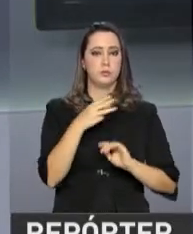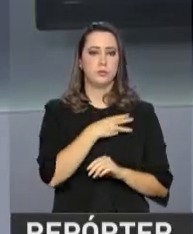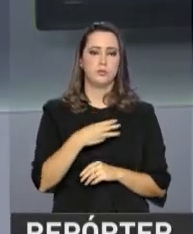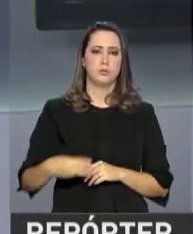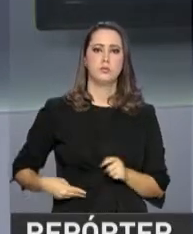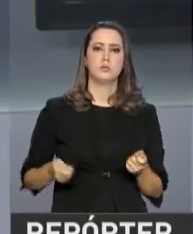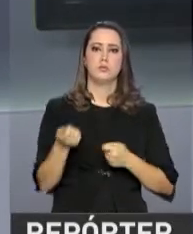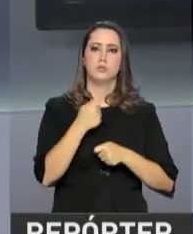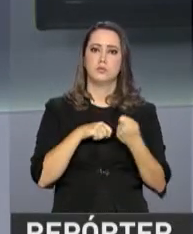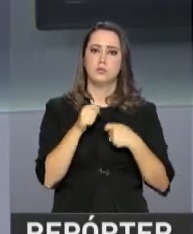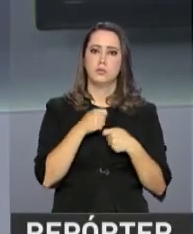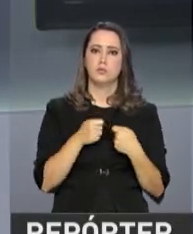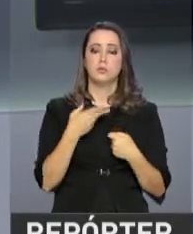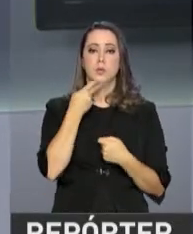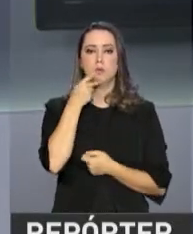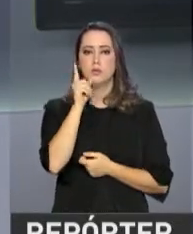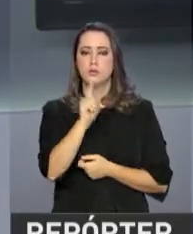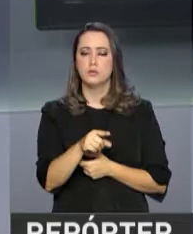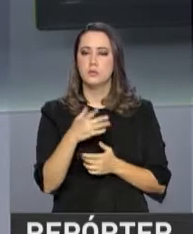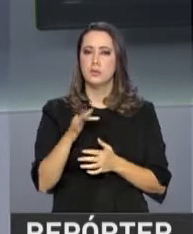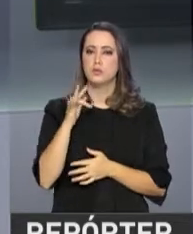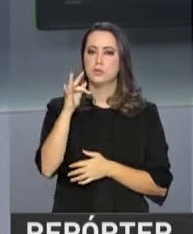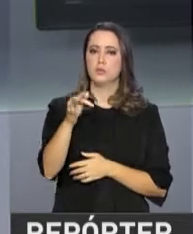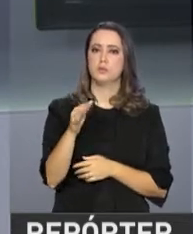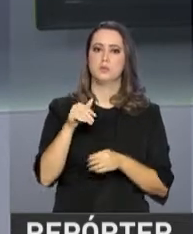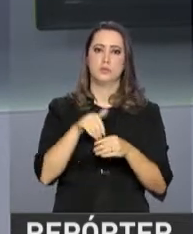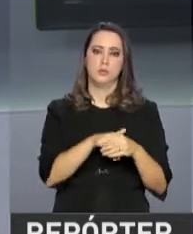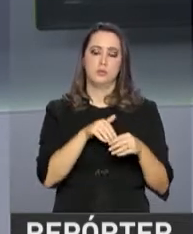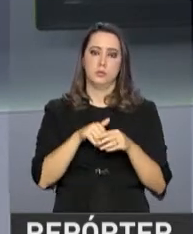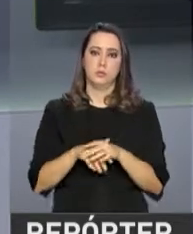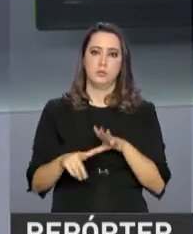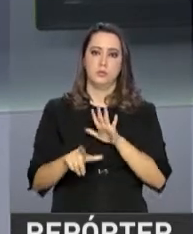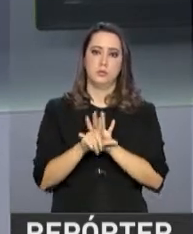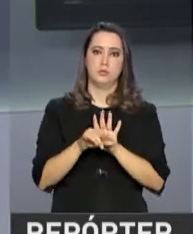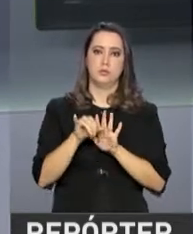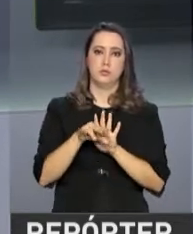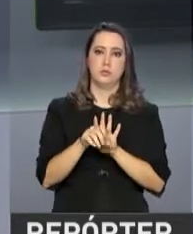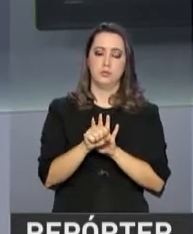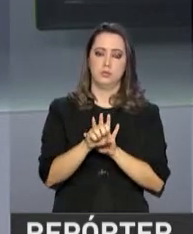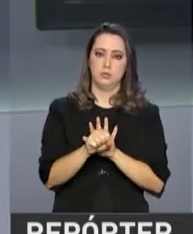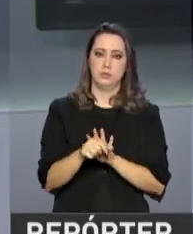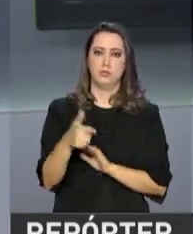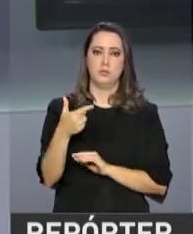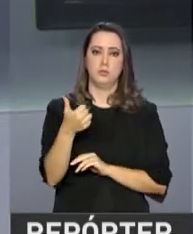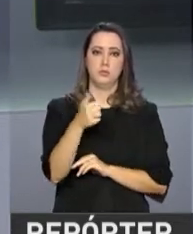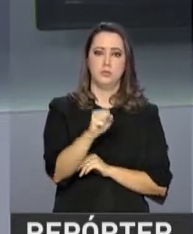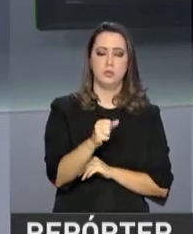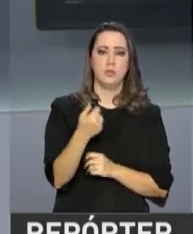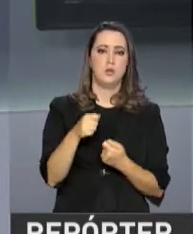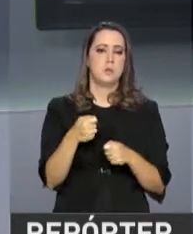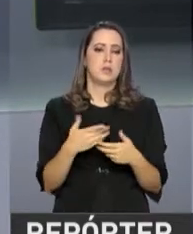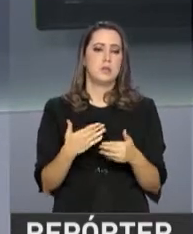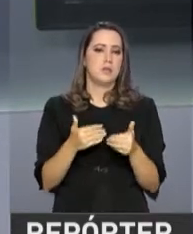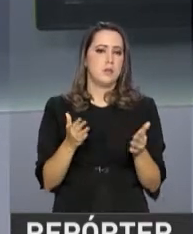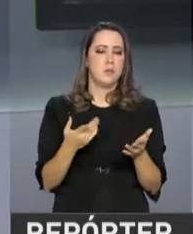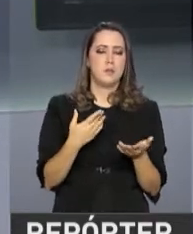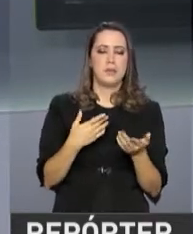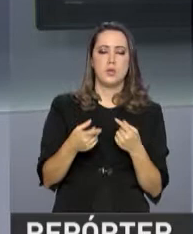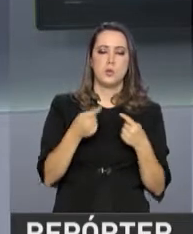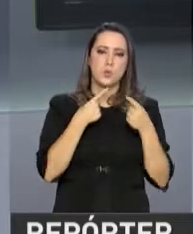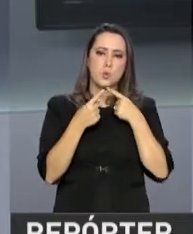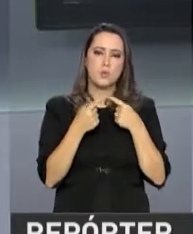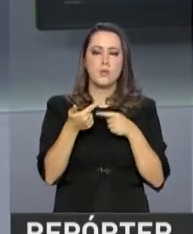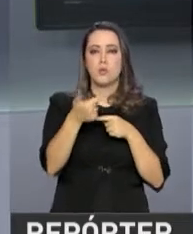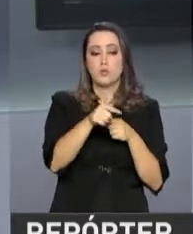fazenda henrique meirelles disse que o adiamento da votação da reforma da previdência para 2018 não deve reabrir as negociações